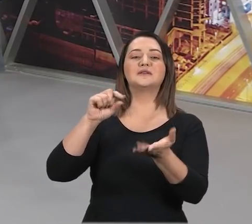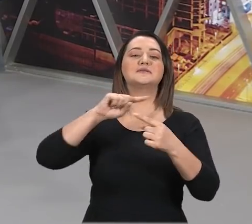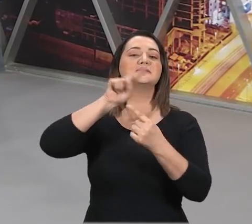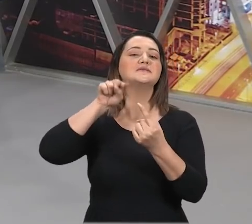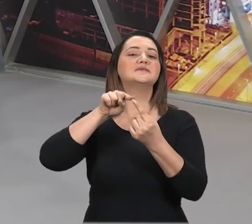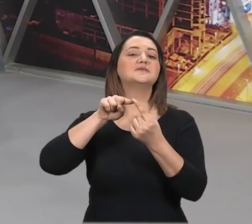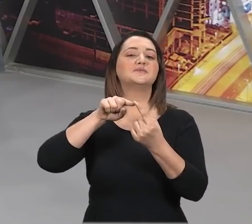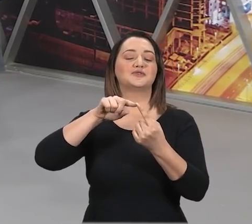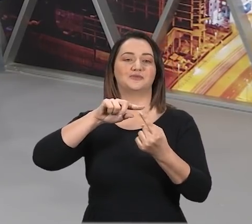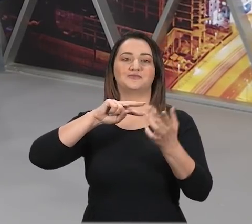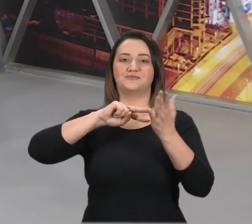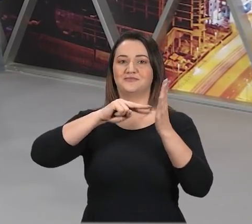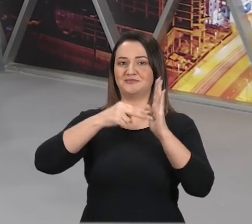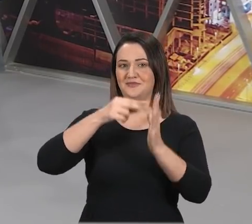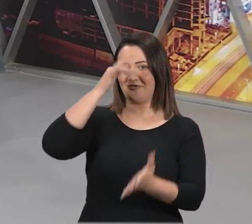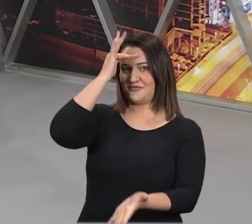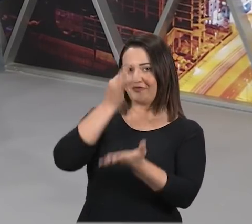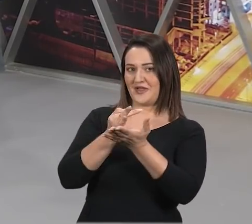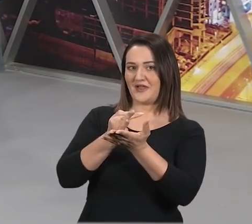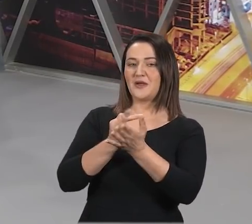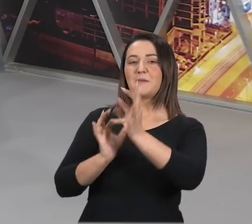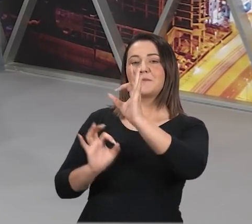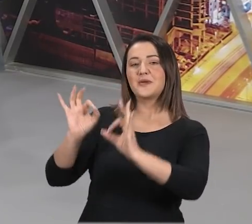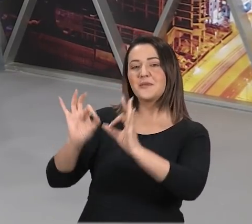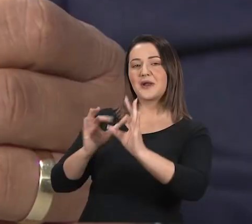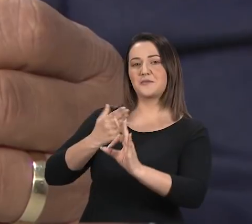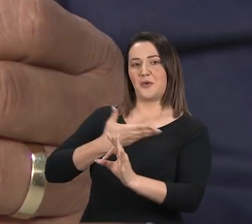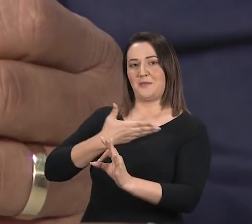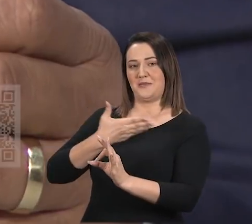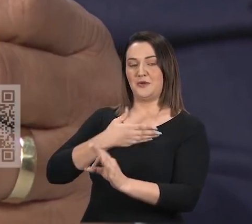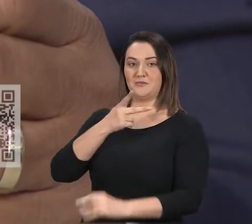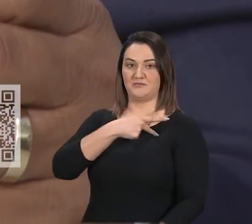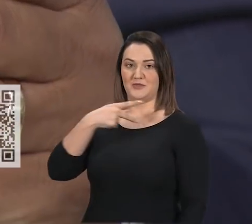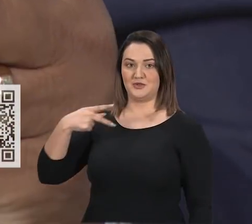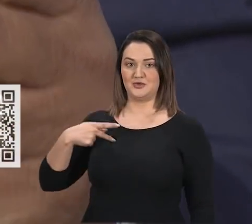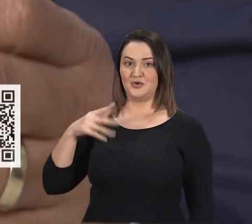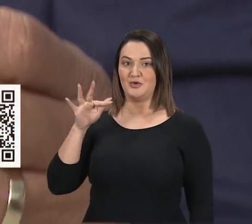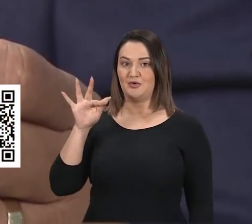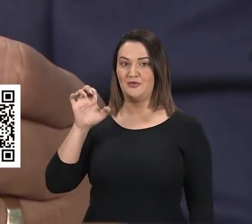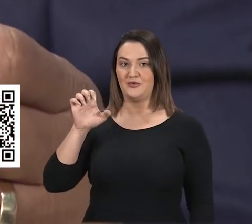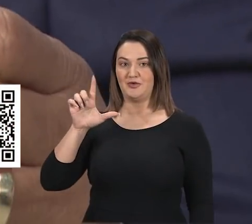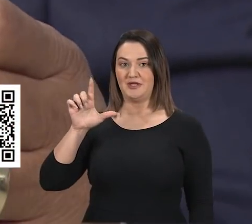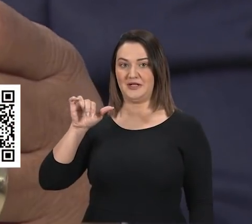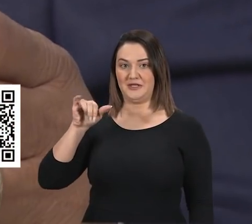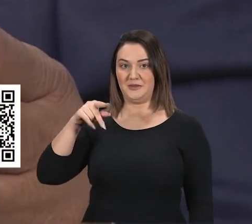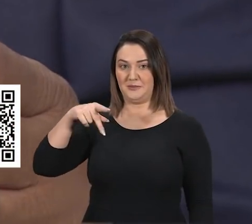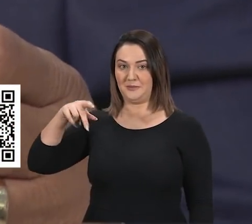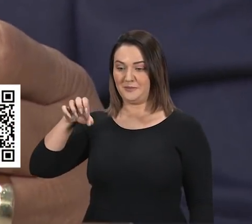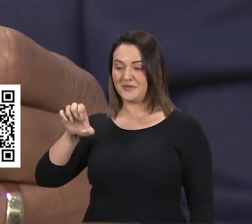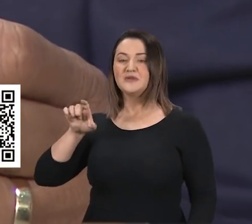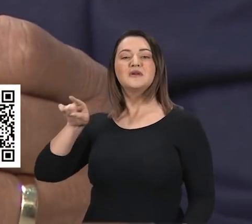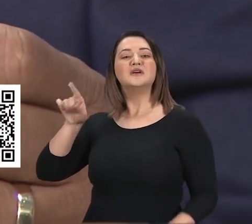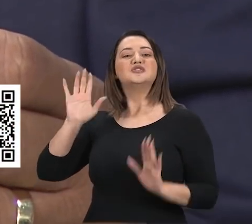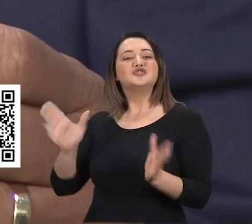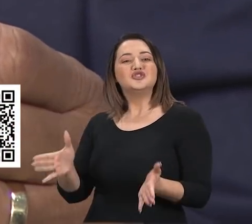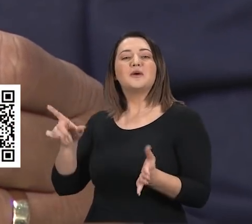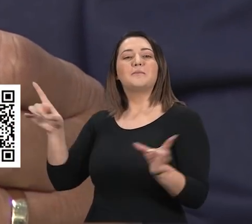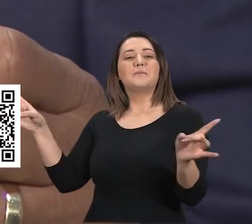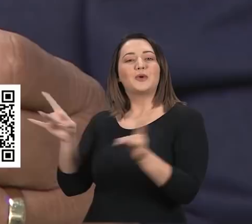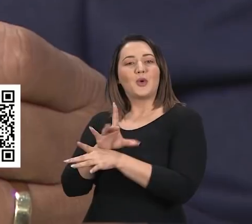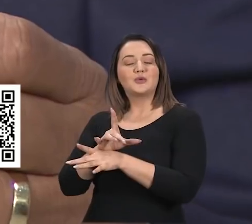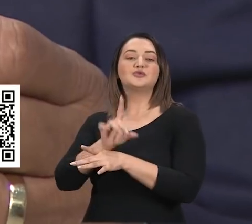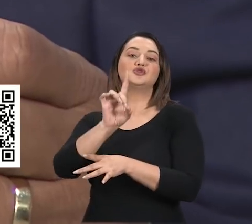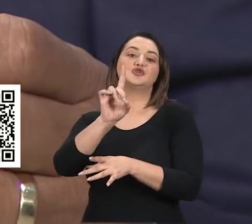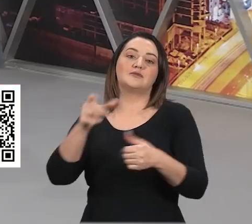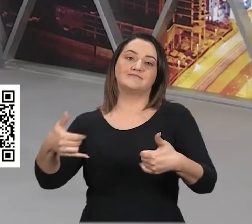Fé, que é um DVD preparado pelo meu amigo pastor Felipe Amorim, e esse material está disponível